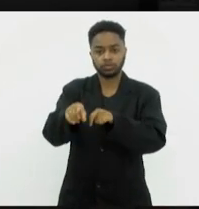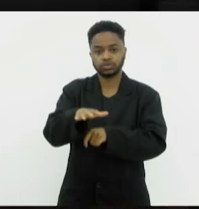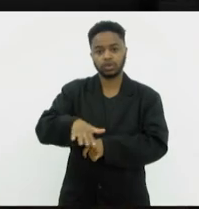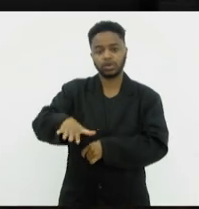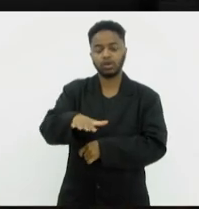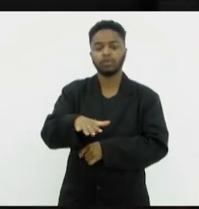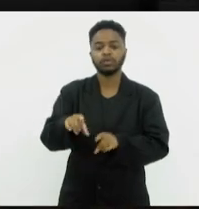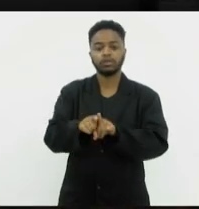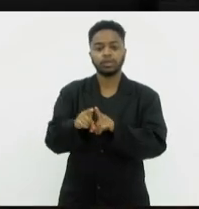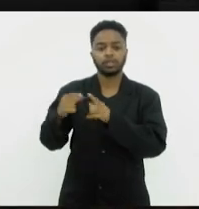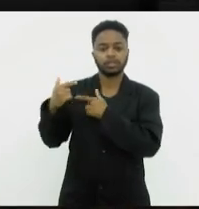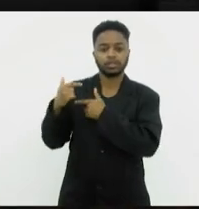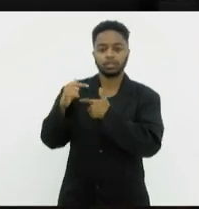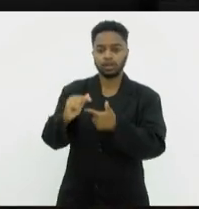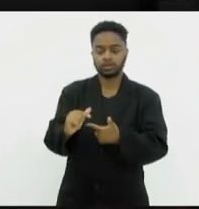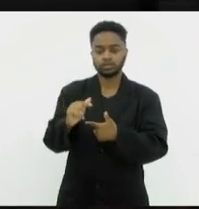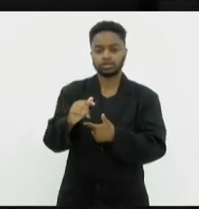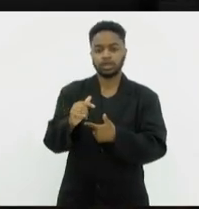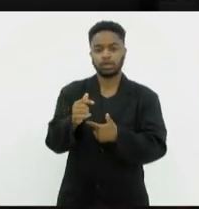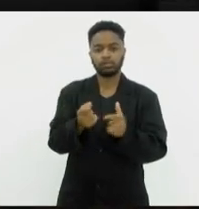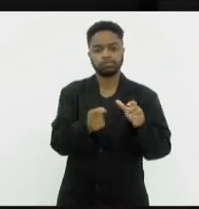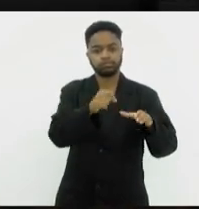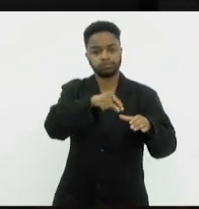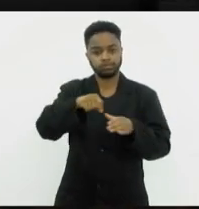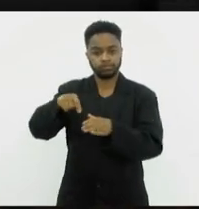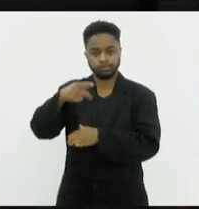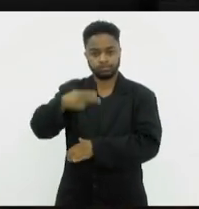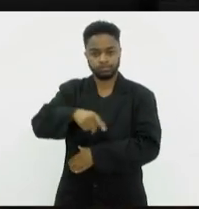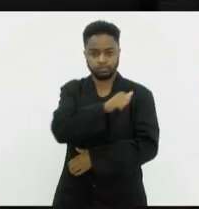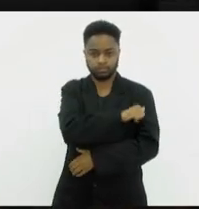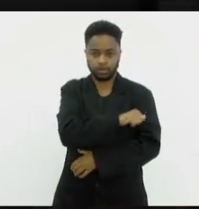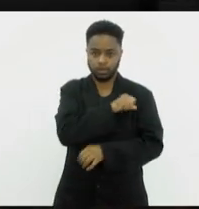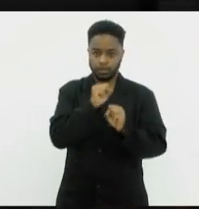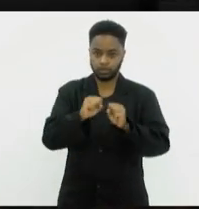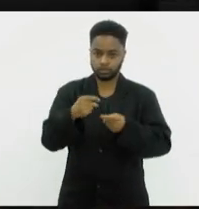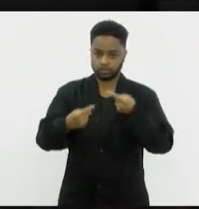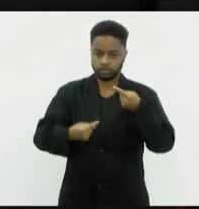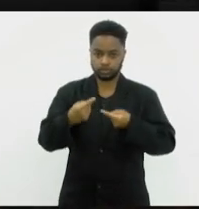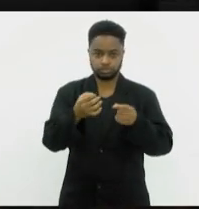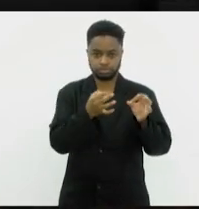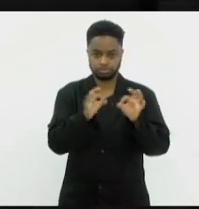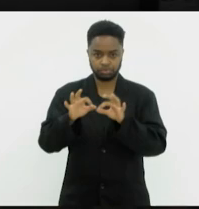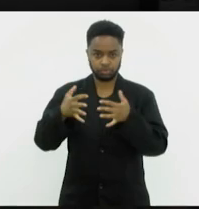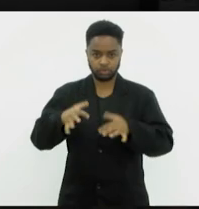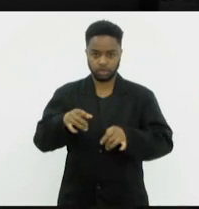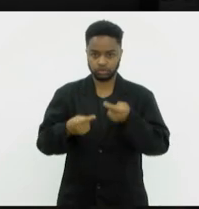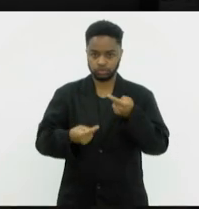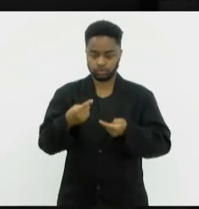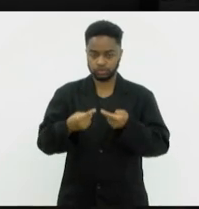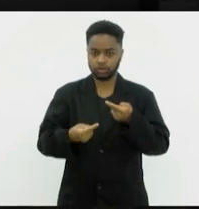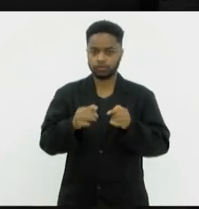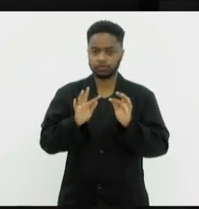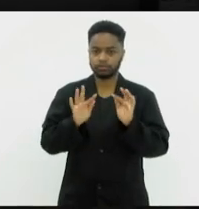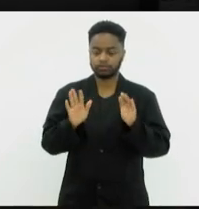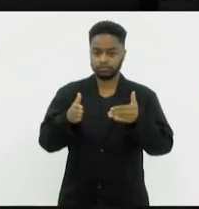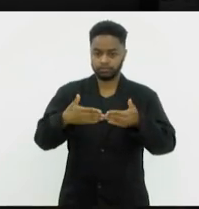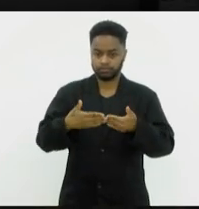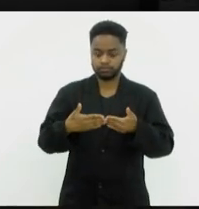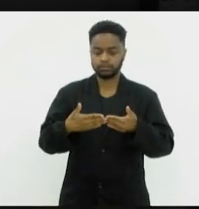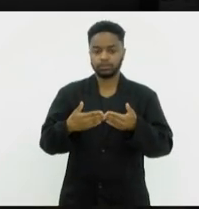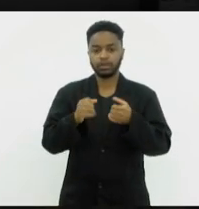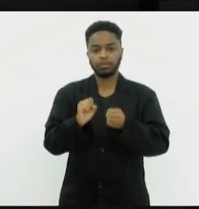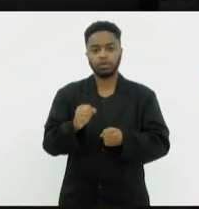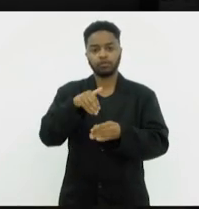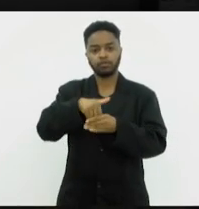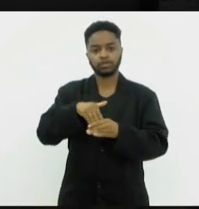comunidades tradicionais no Estado do Rio de Janeiro. Em discussão, não havendo quem queira discutir, encerrada a discussão. Em